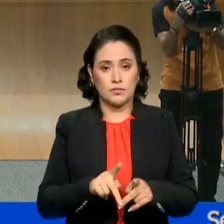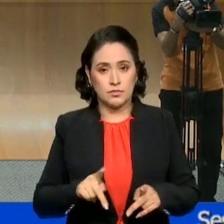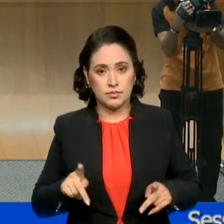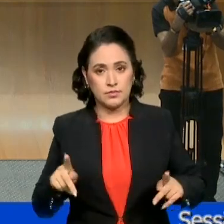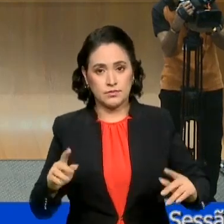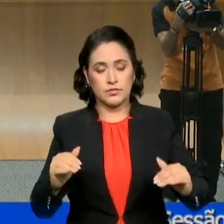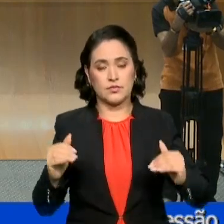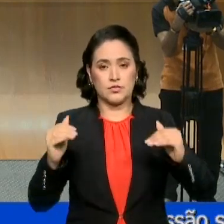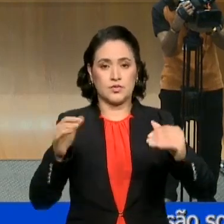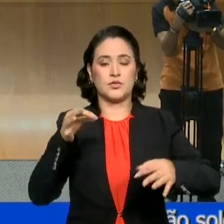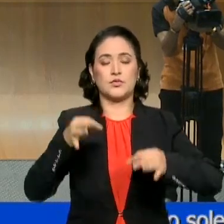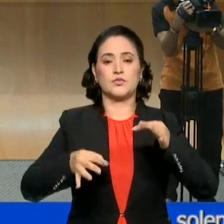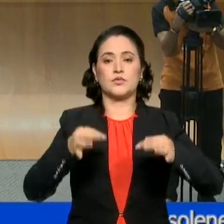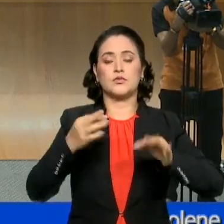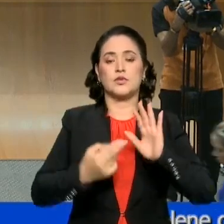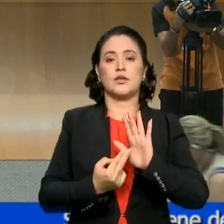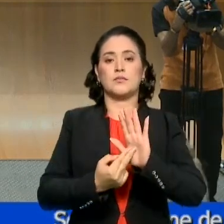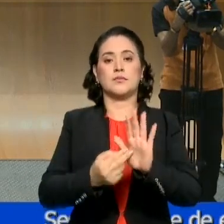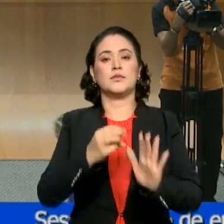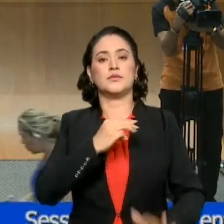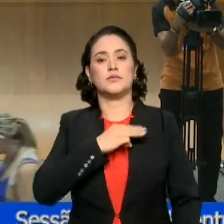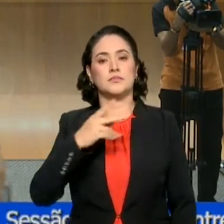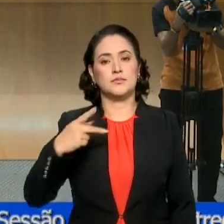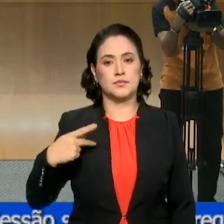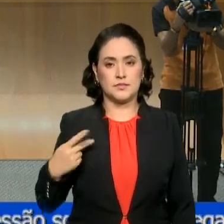representando o Ministério Público.